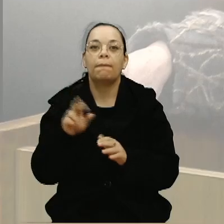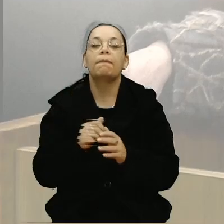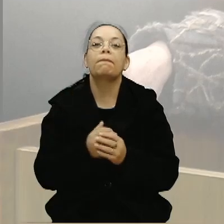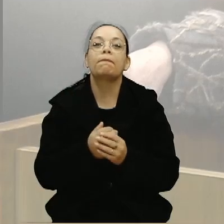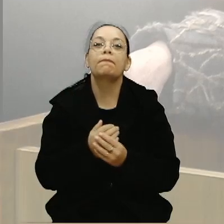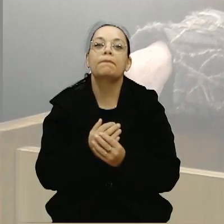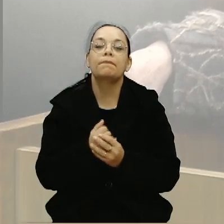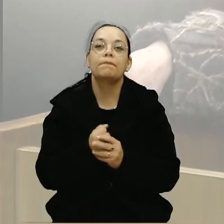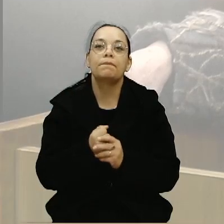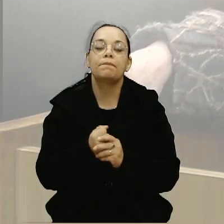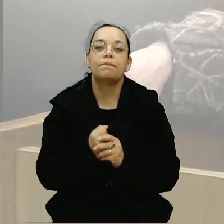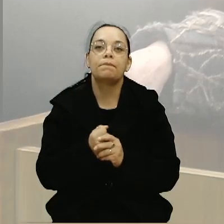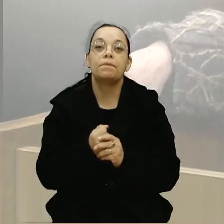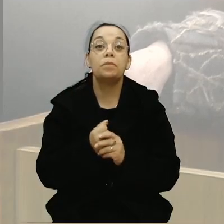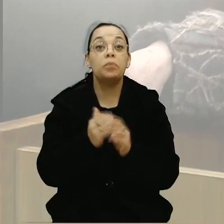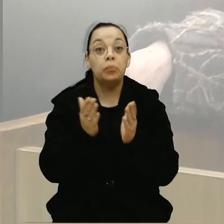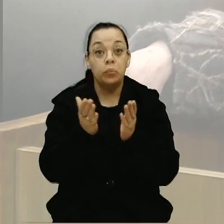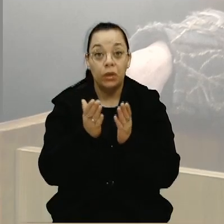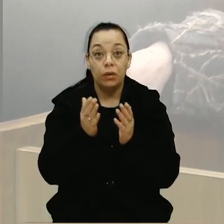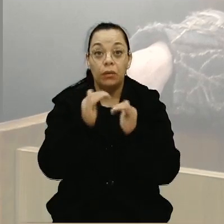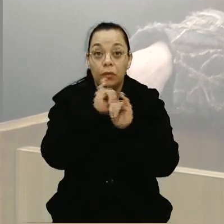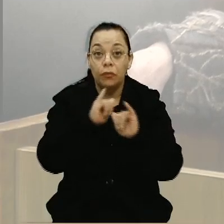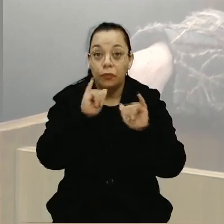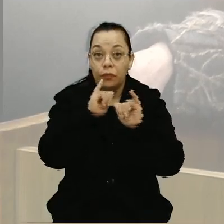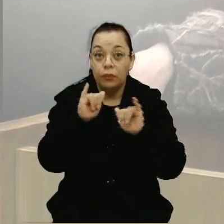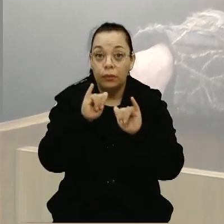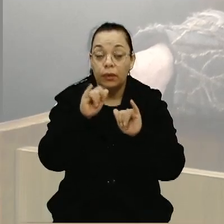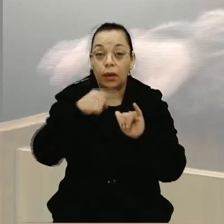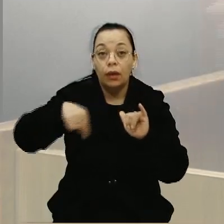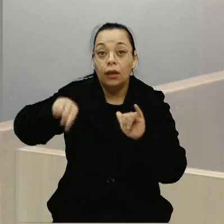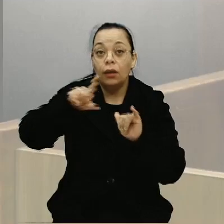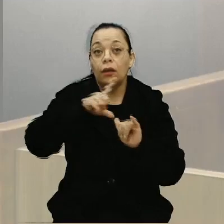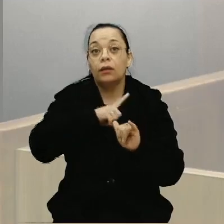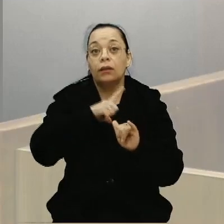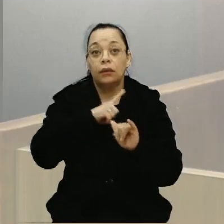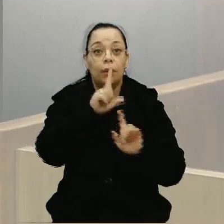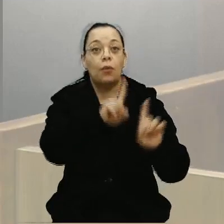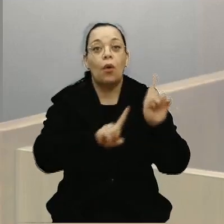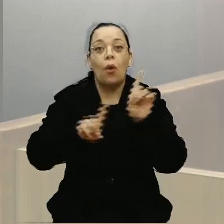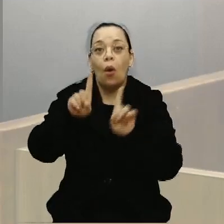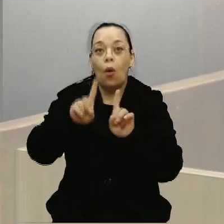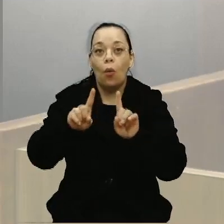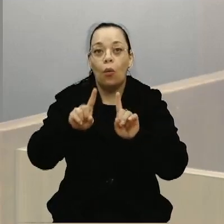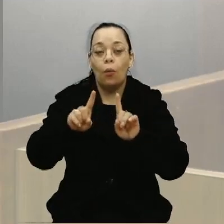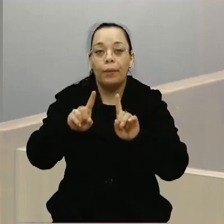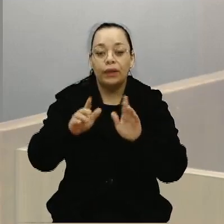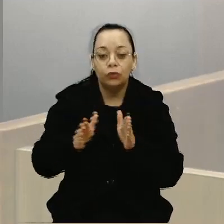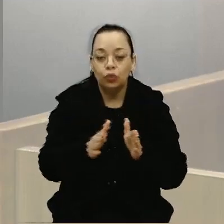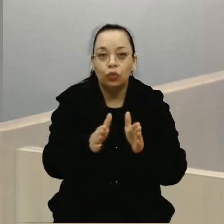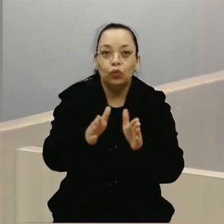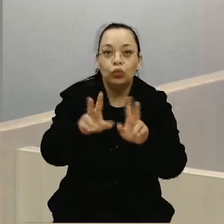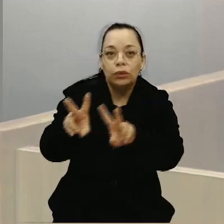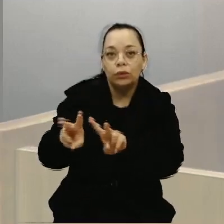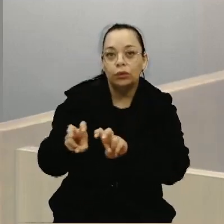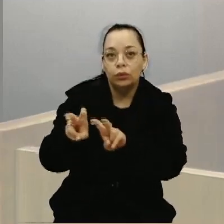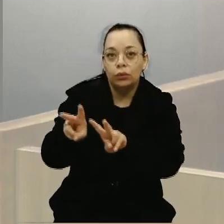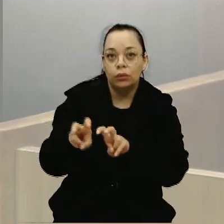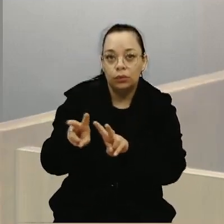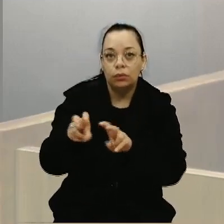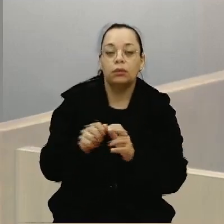R$7.639.500. E eu queria aqui dizer que nós temos algumas estradas do interior que